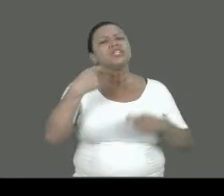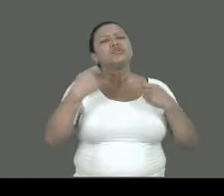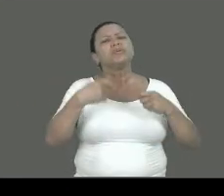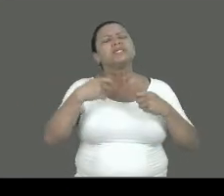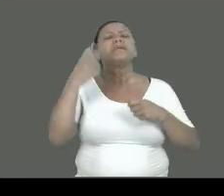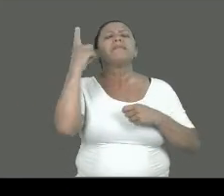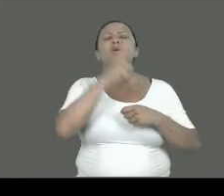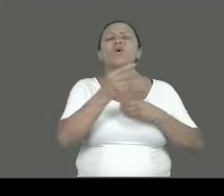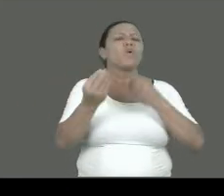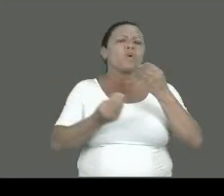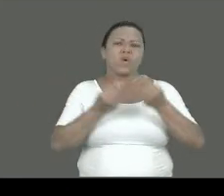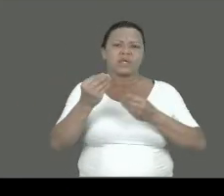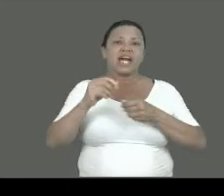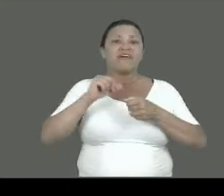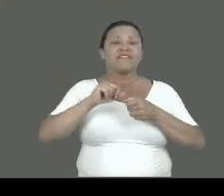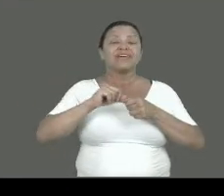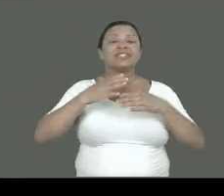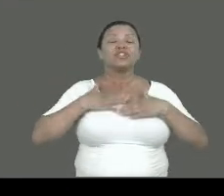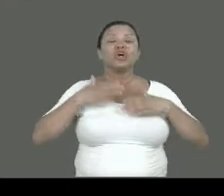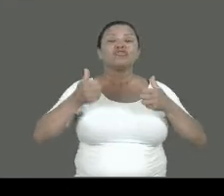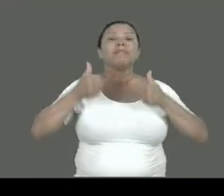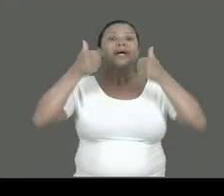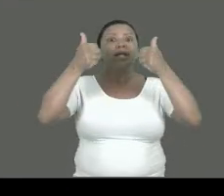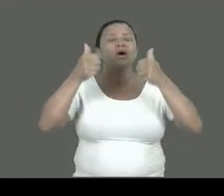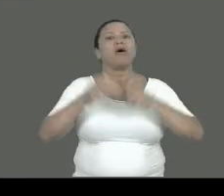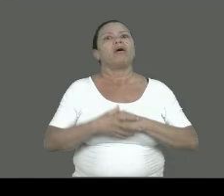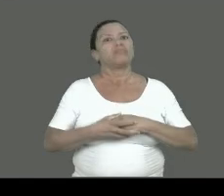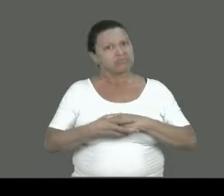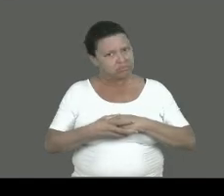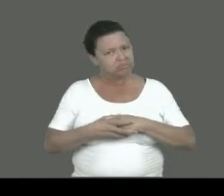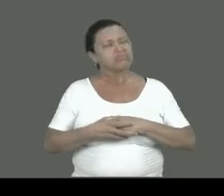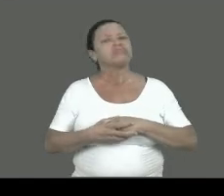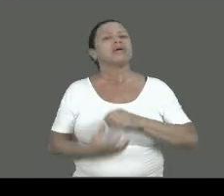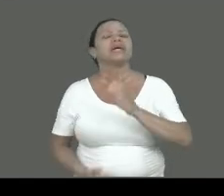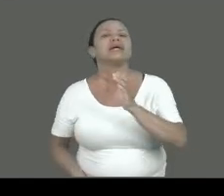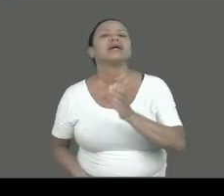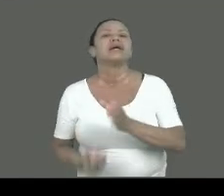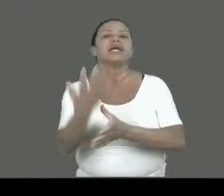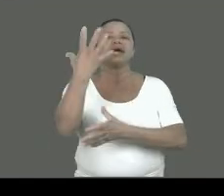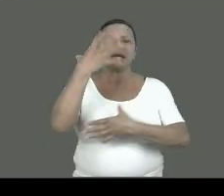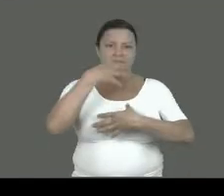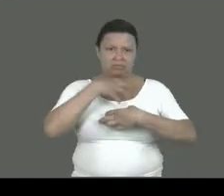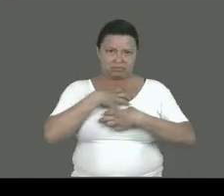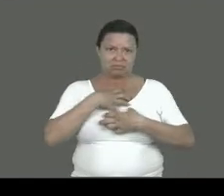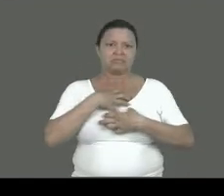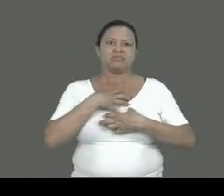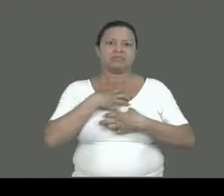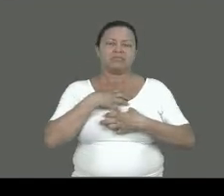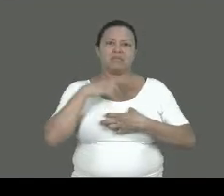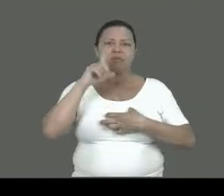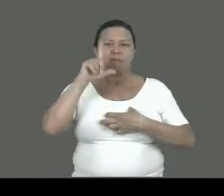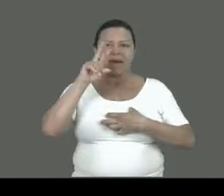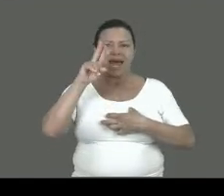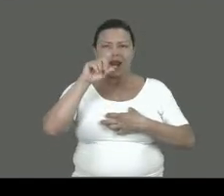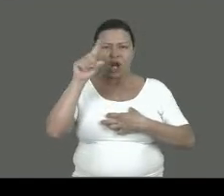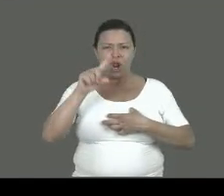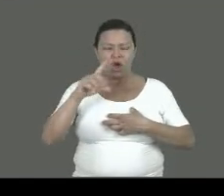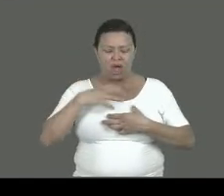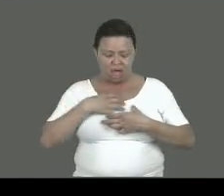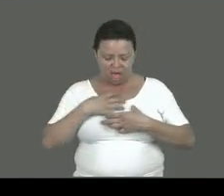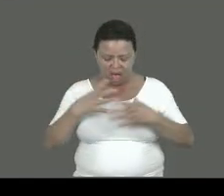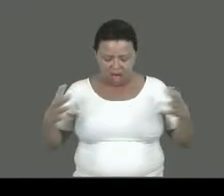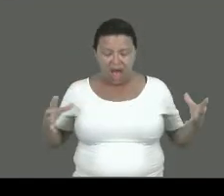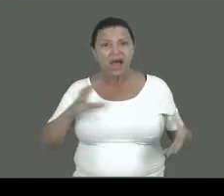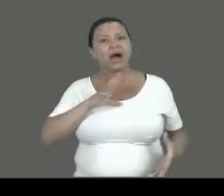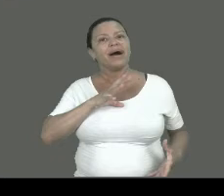conseguir isso? Fazer o nosso melhor. Criar dentro de nós essa luz, esse amor, para